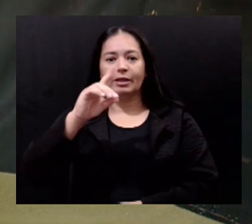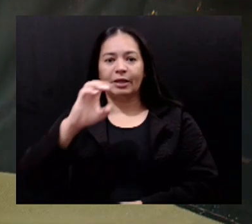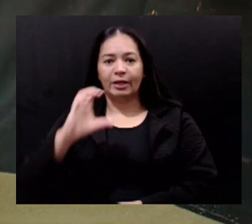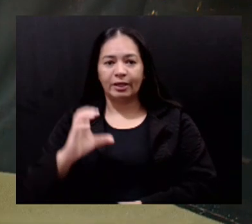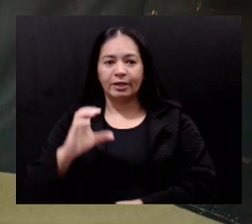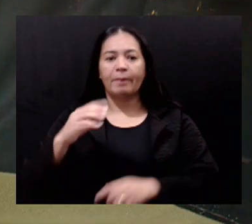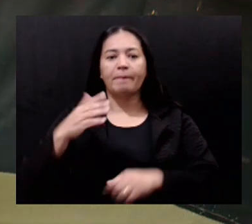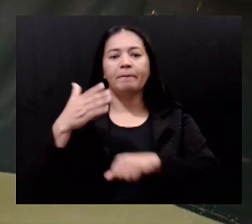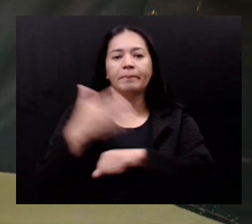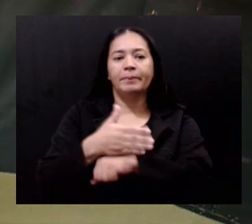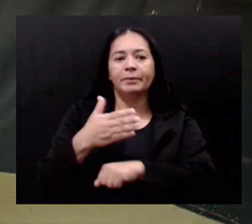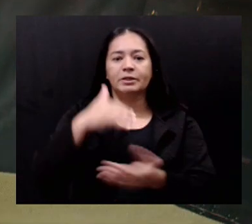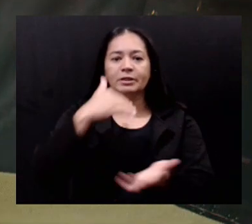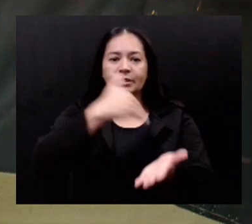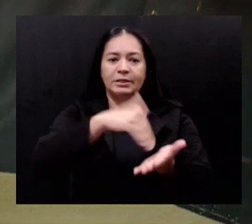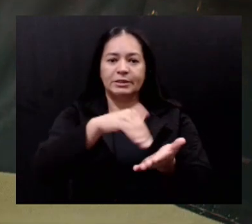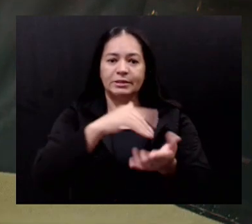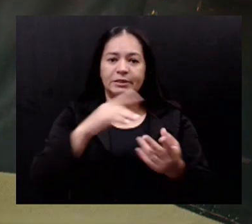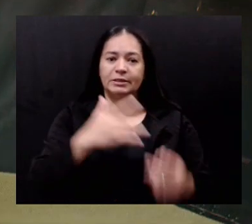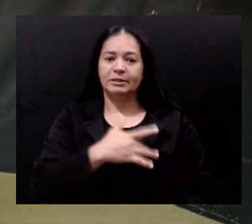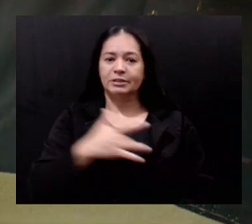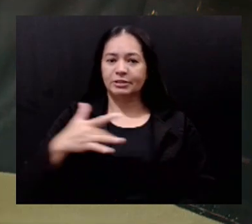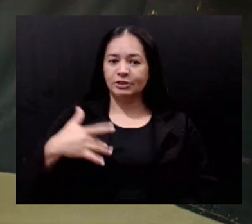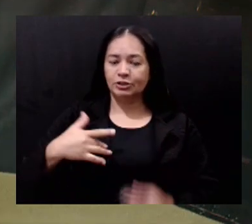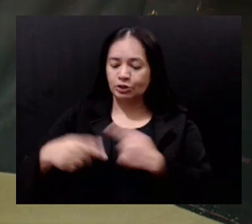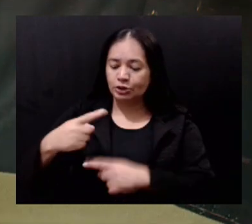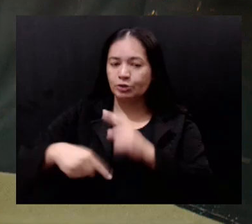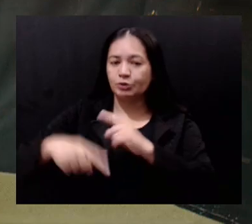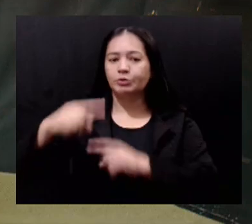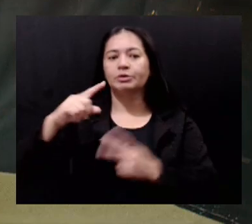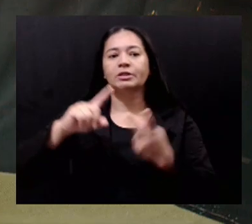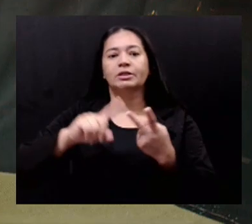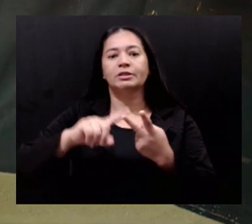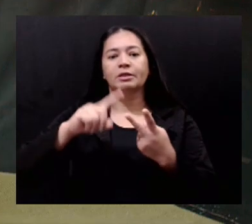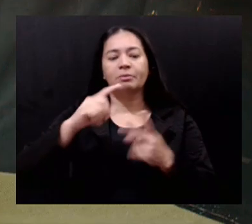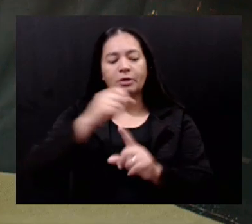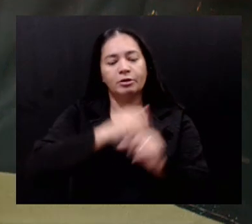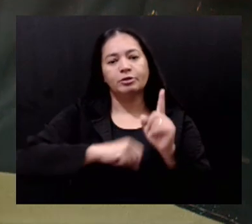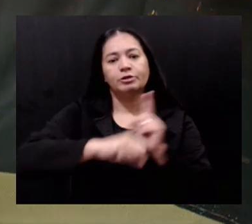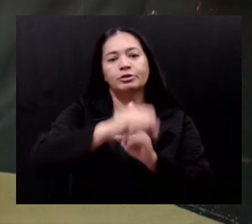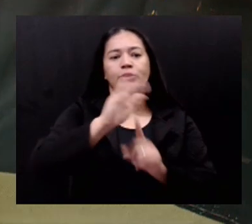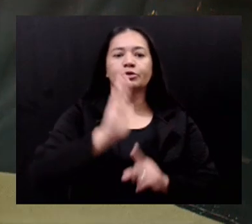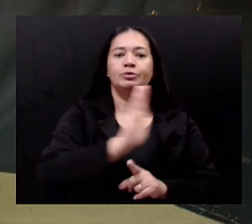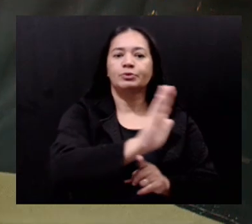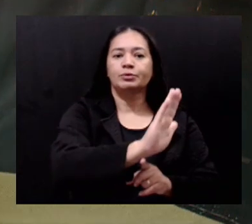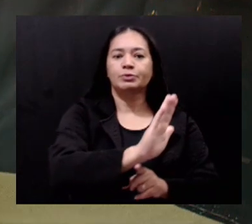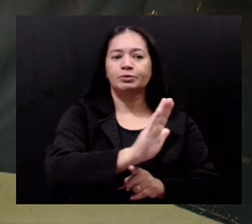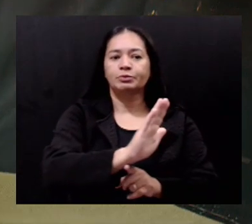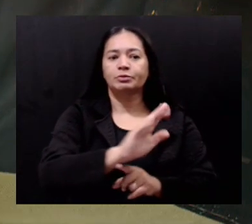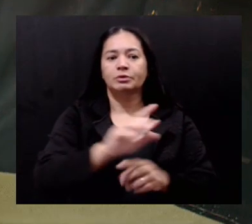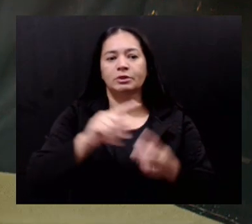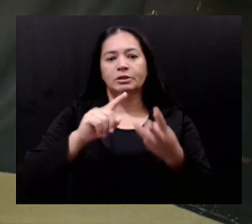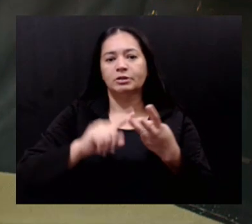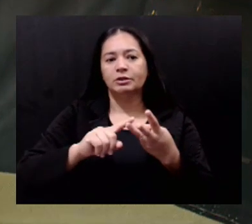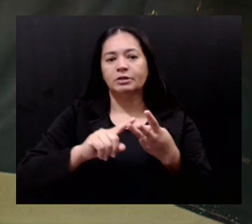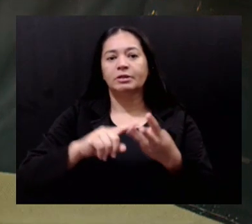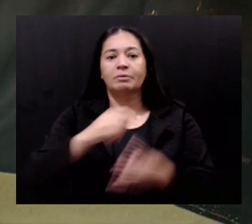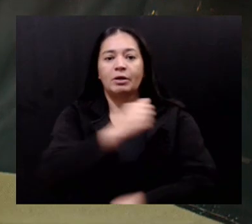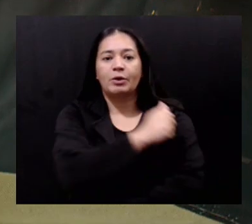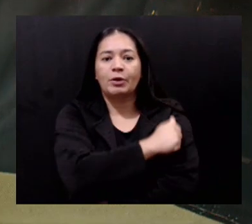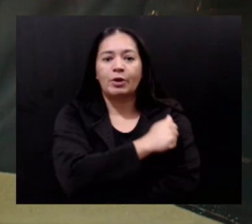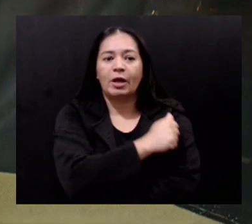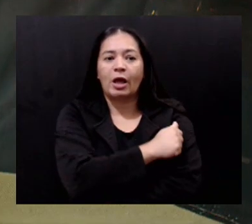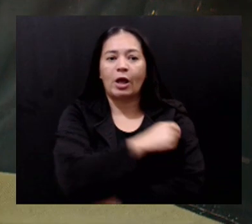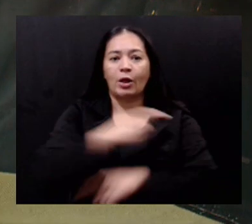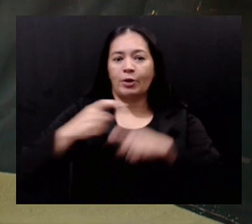de Saúde e Desenvolvimento e Assistência Social, JET e alunos de Medicina das